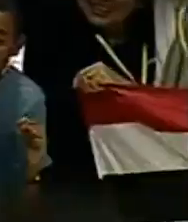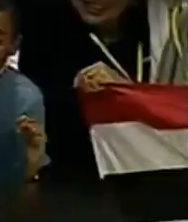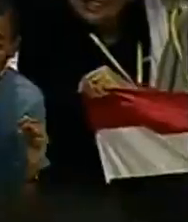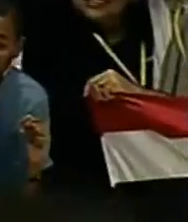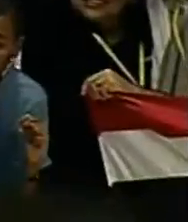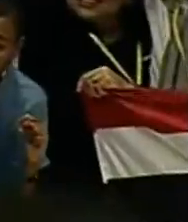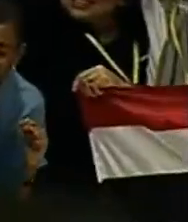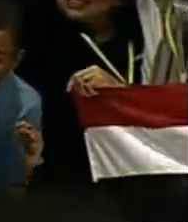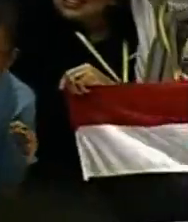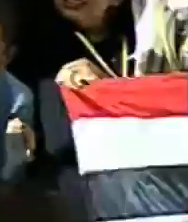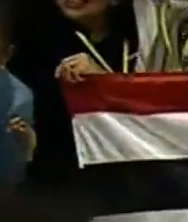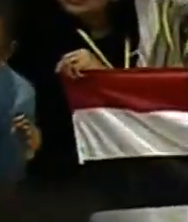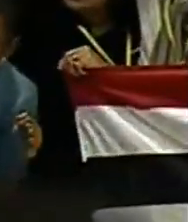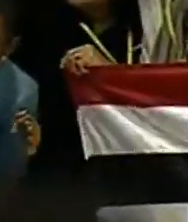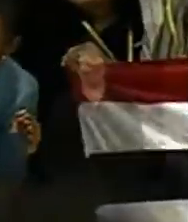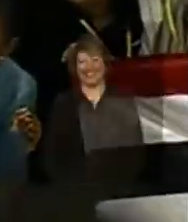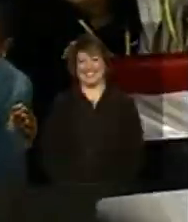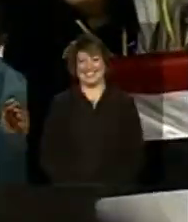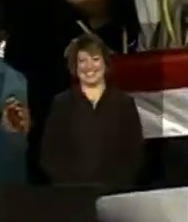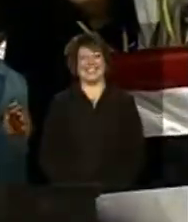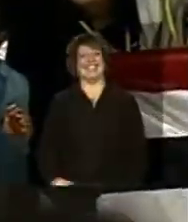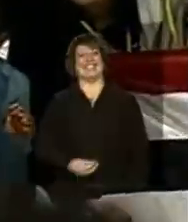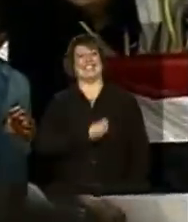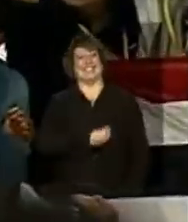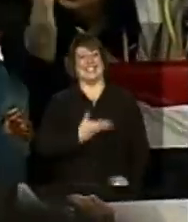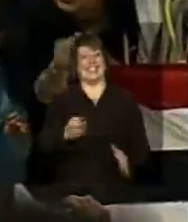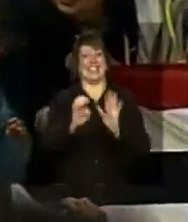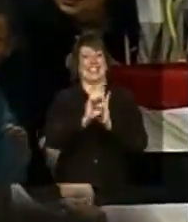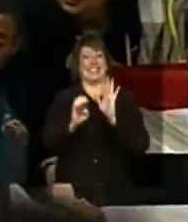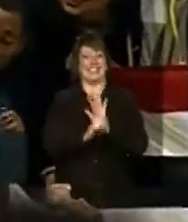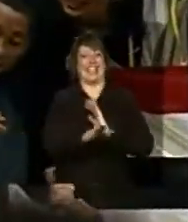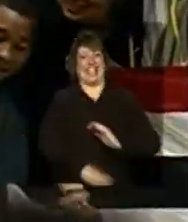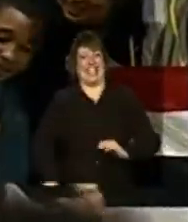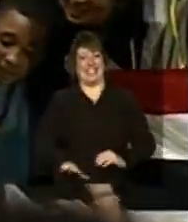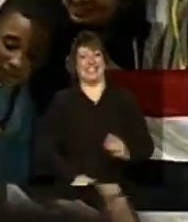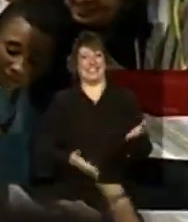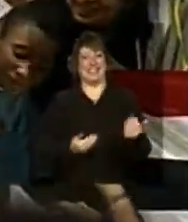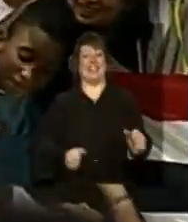Viva o Estatuto da Criança e do Adolescente!